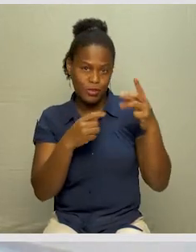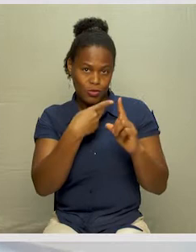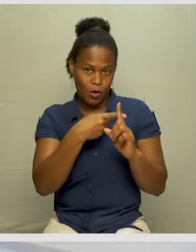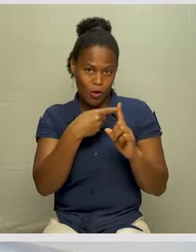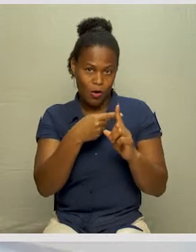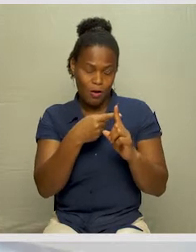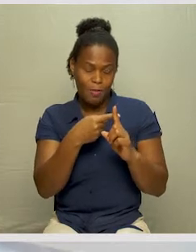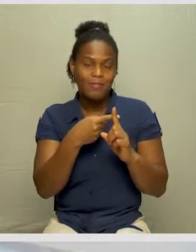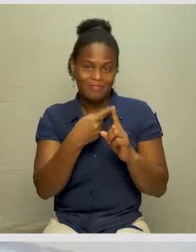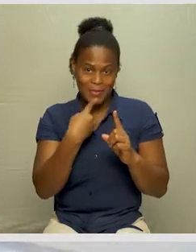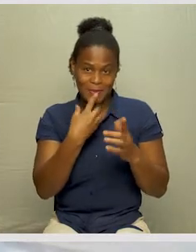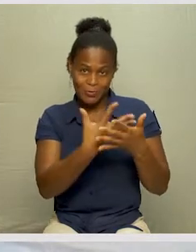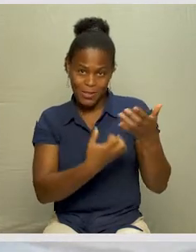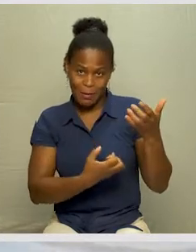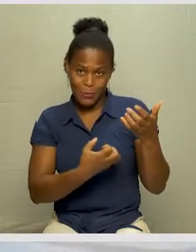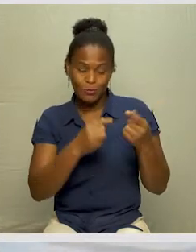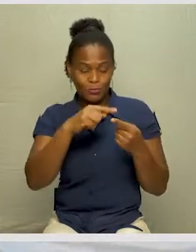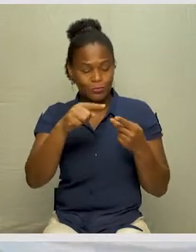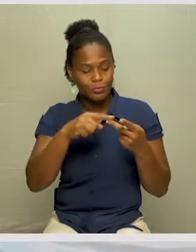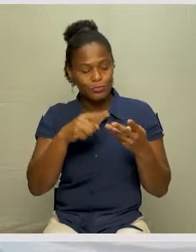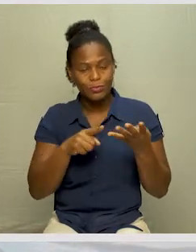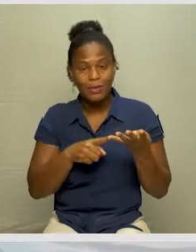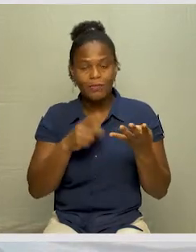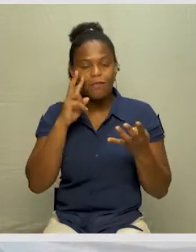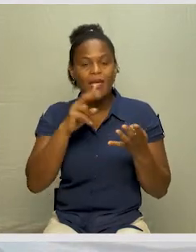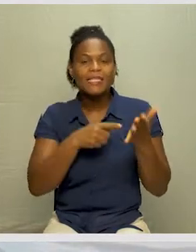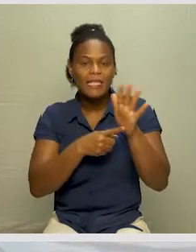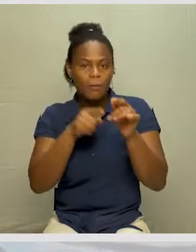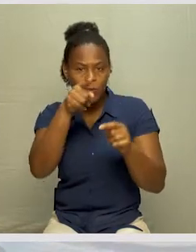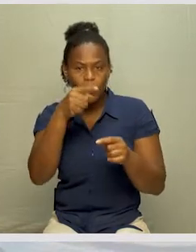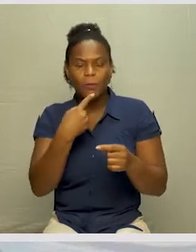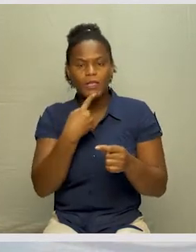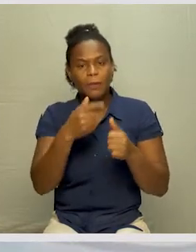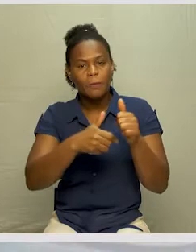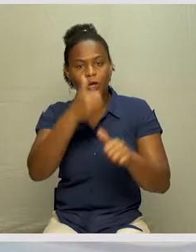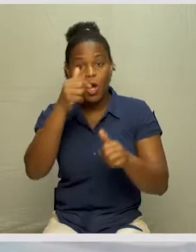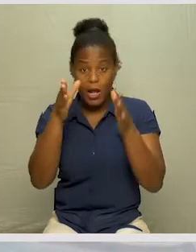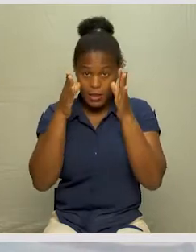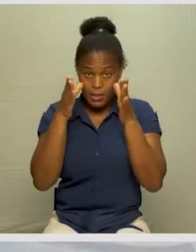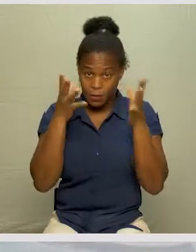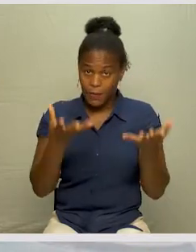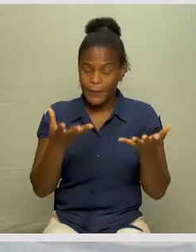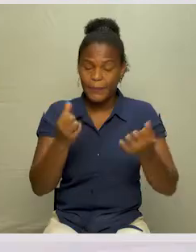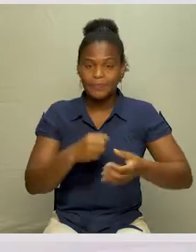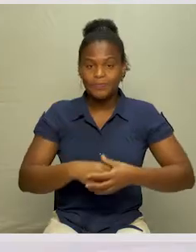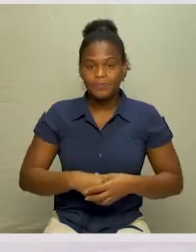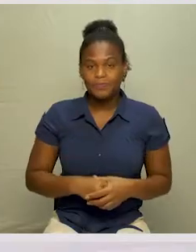dos saldos das suas componentes. Vamos ver um exemplo para perceber melhor e vocês vão ficar com